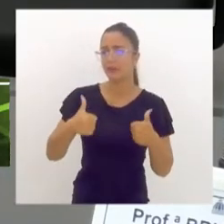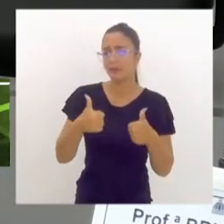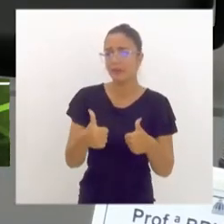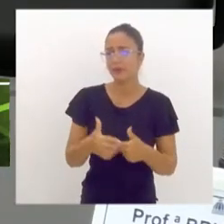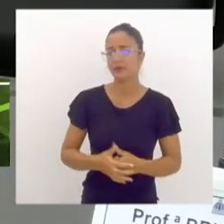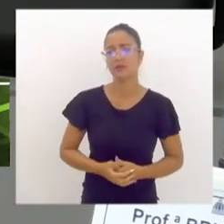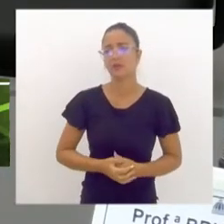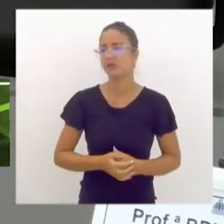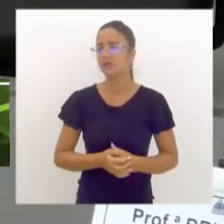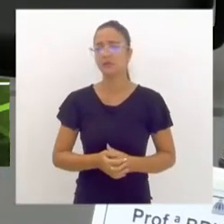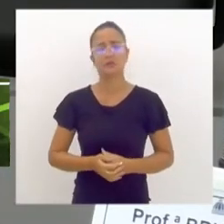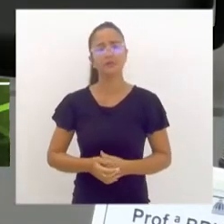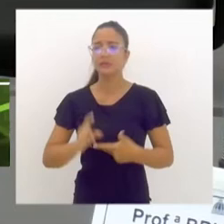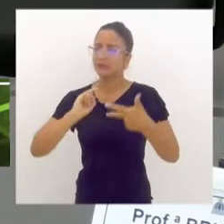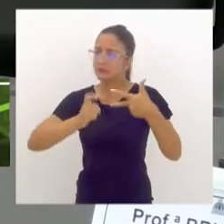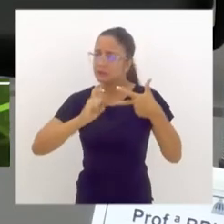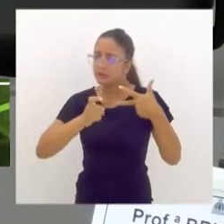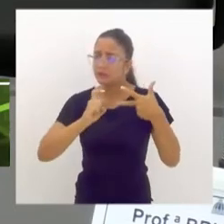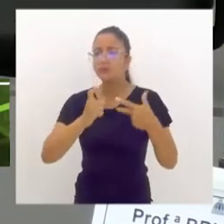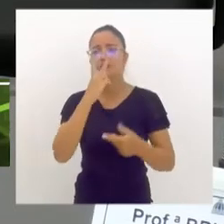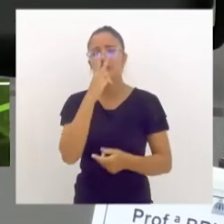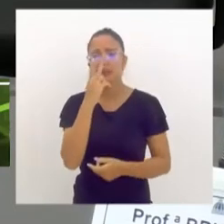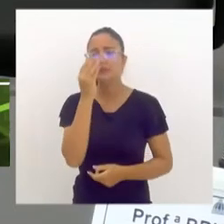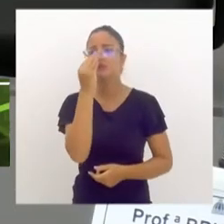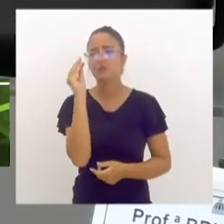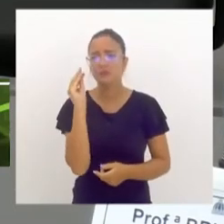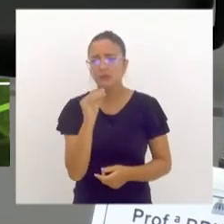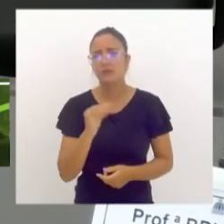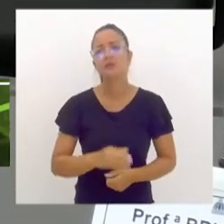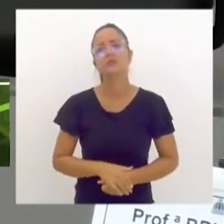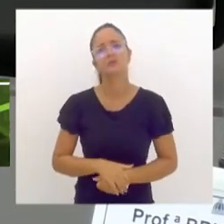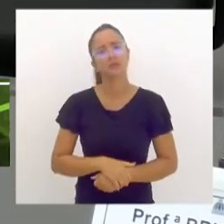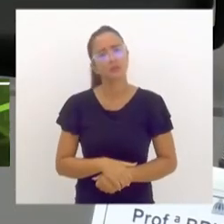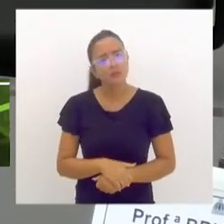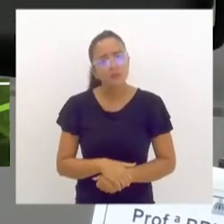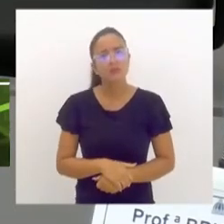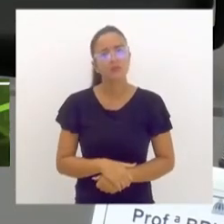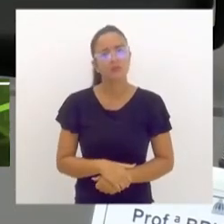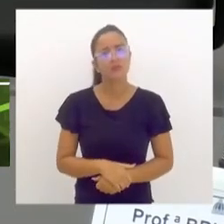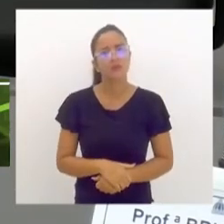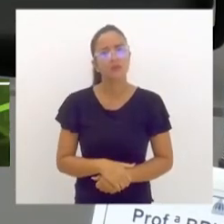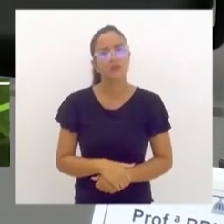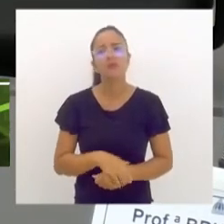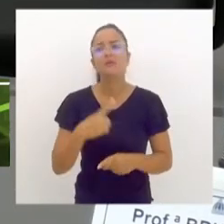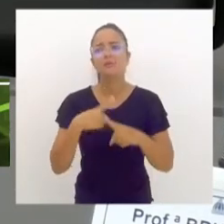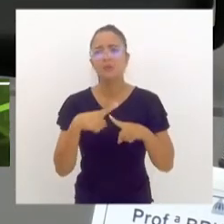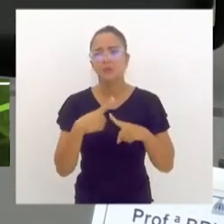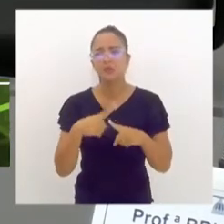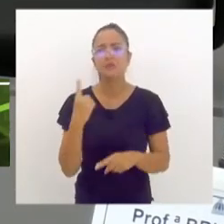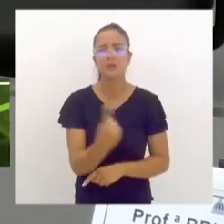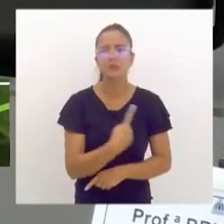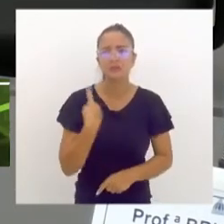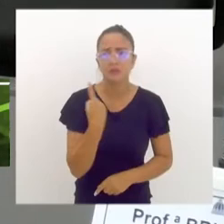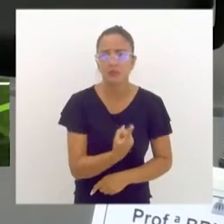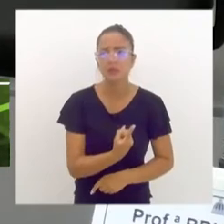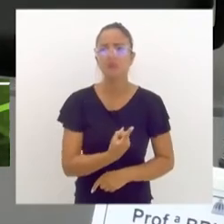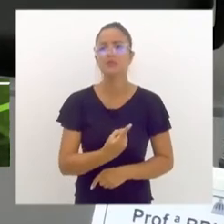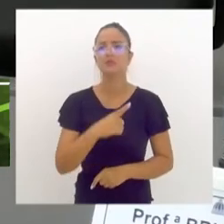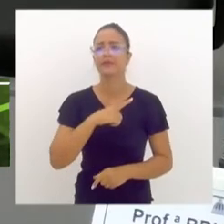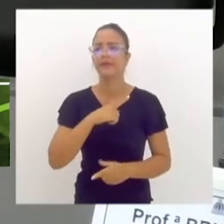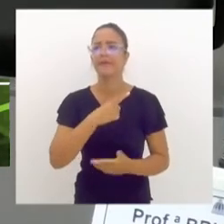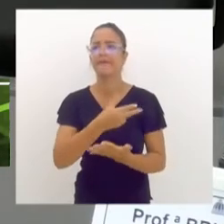exemplo um tanto radical, né, de várias coisas menores